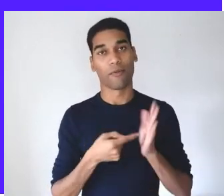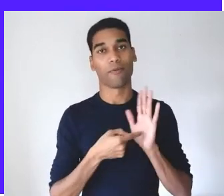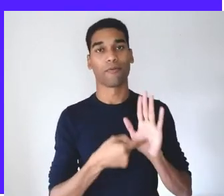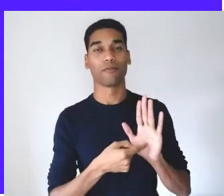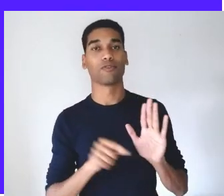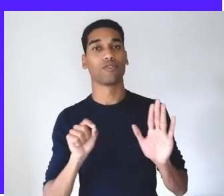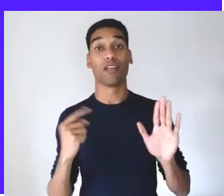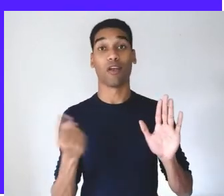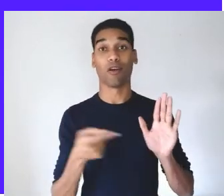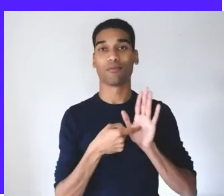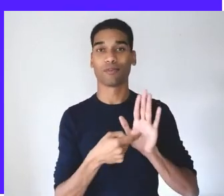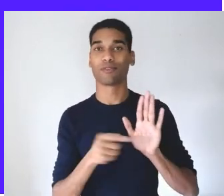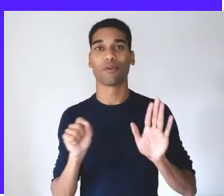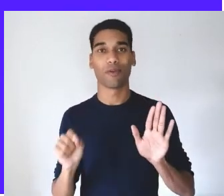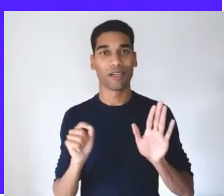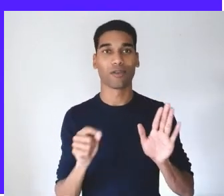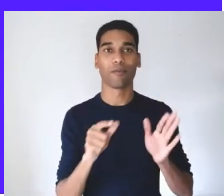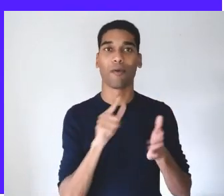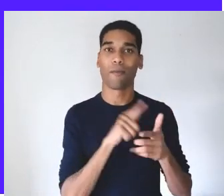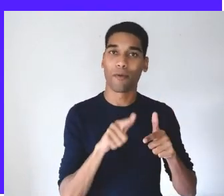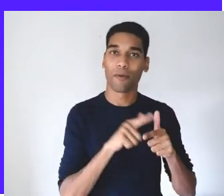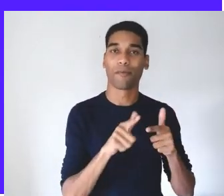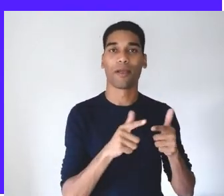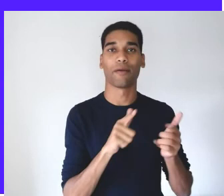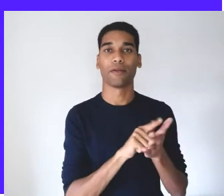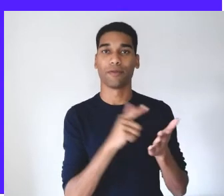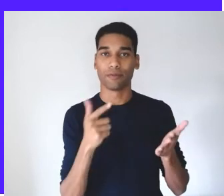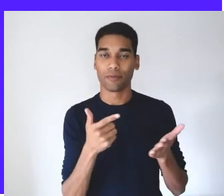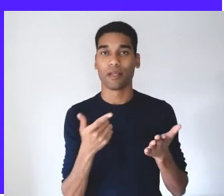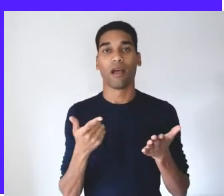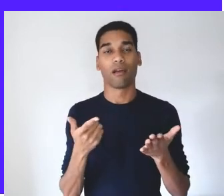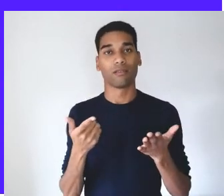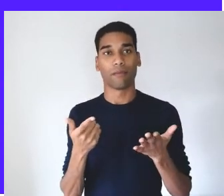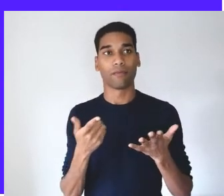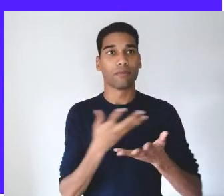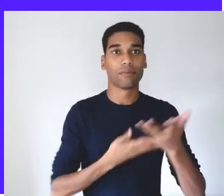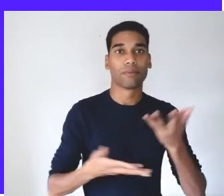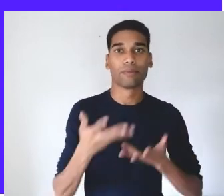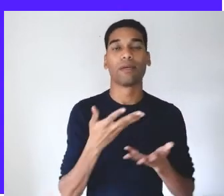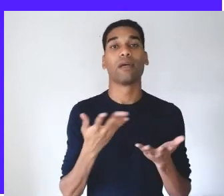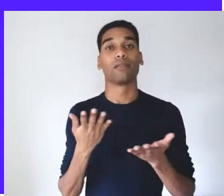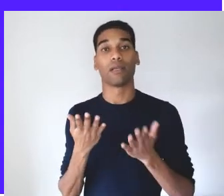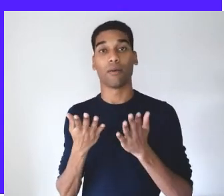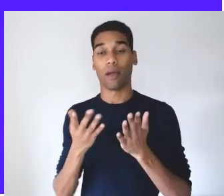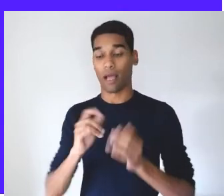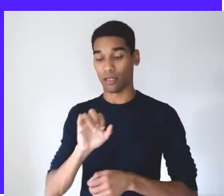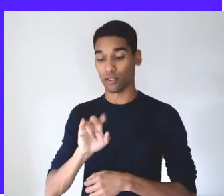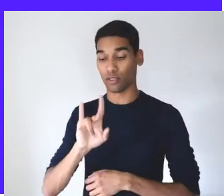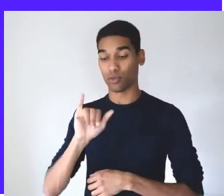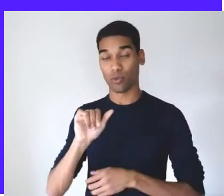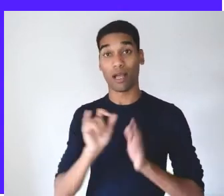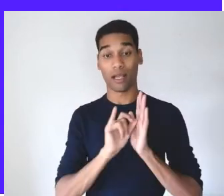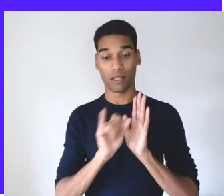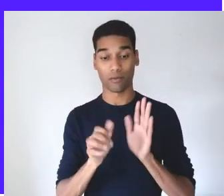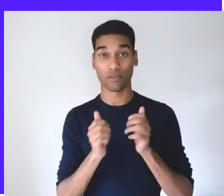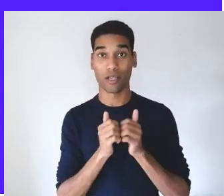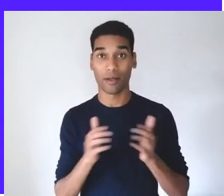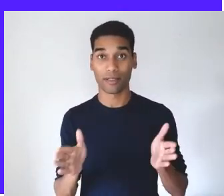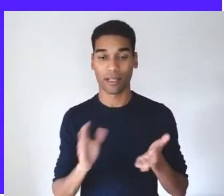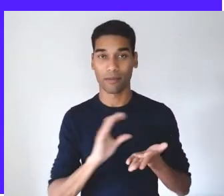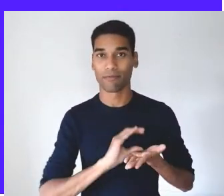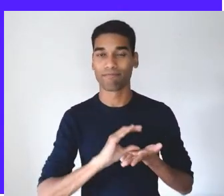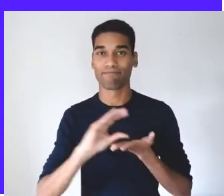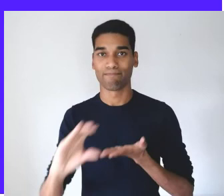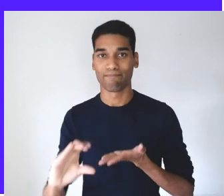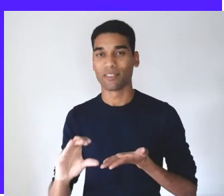investimento. A Geduca está com um edital aberto para ajudar a financiar reportagens especiais sobre educação. Só entrar no site da Geduca e